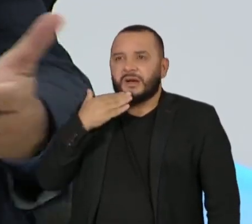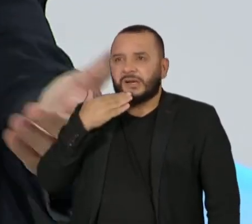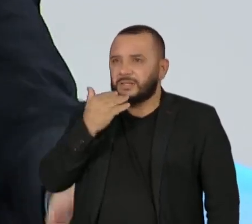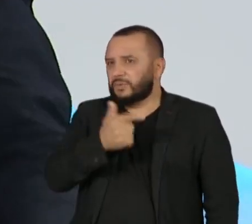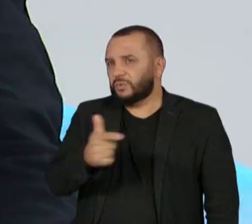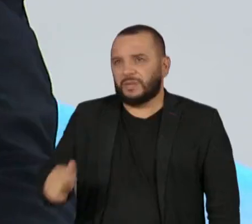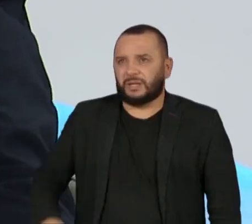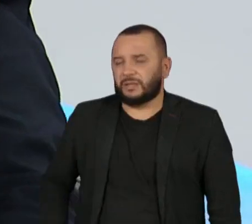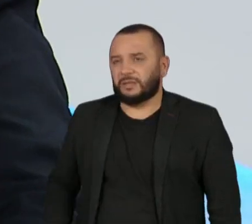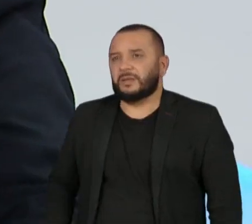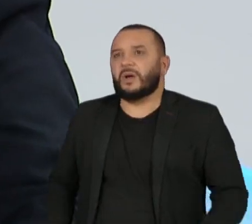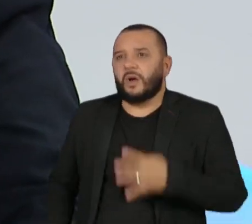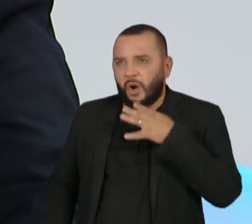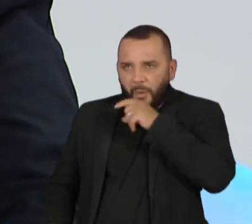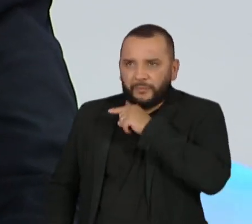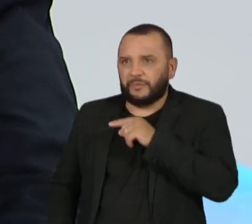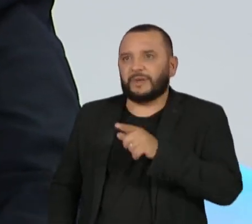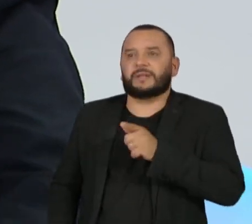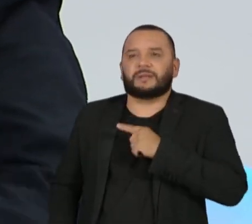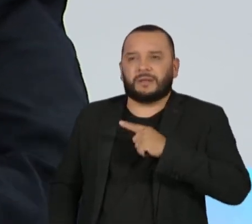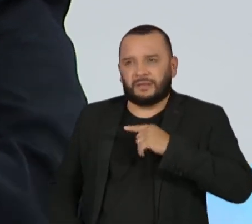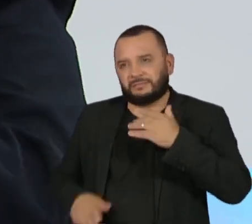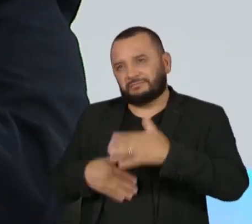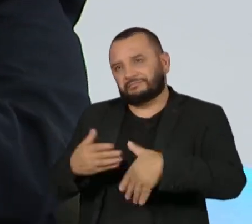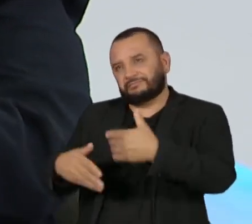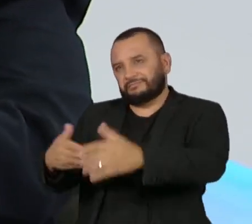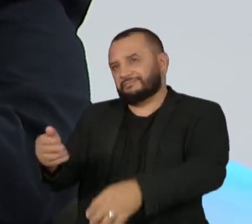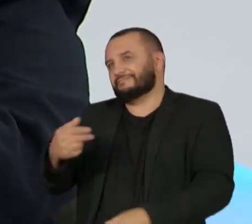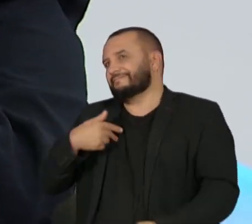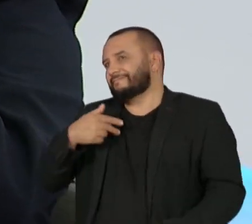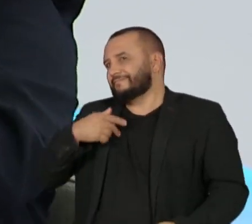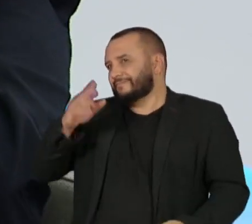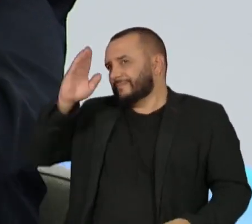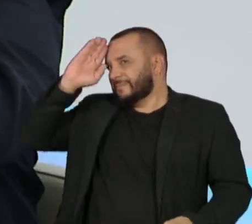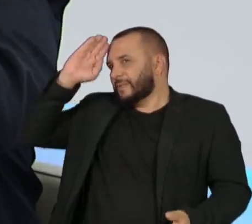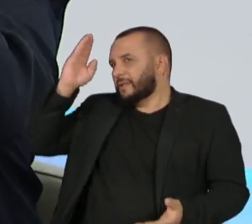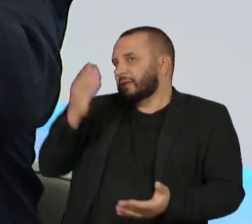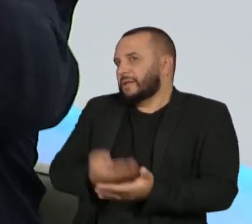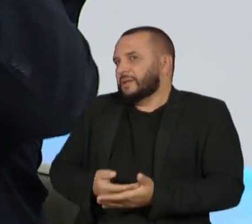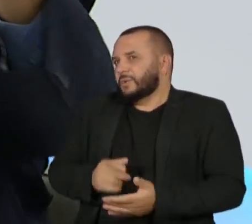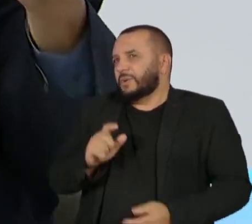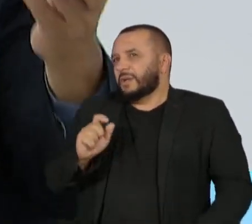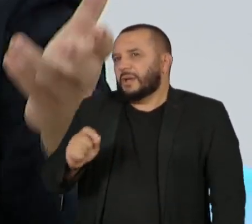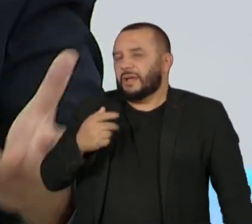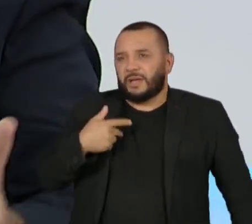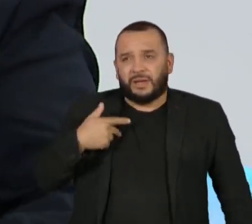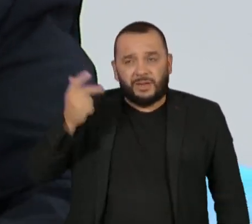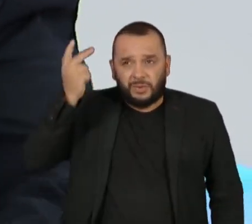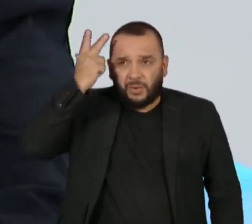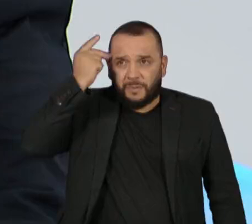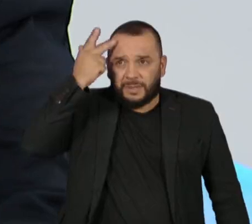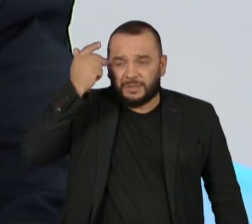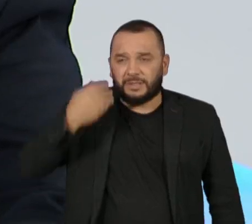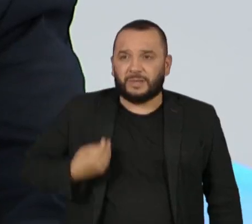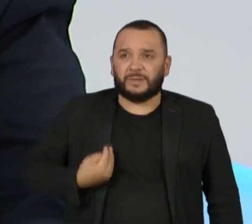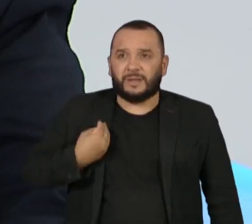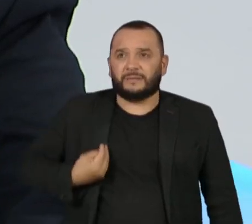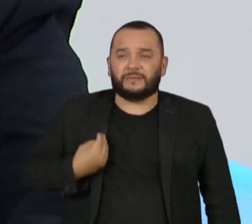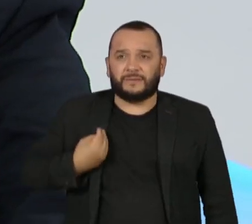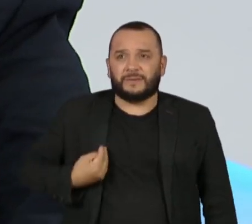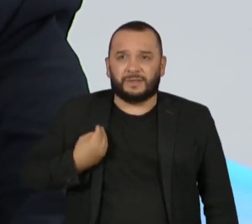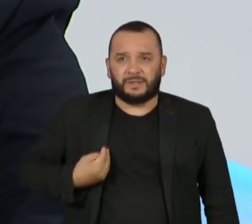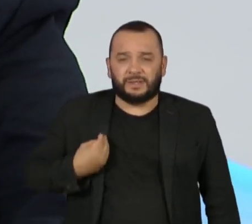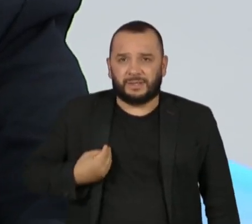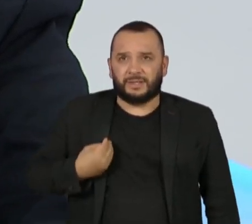e, obviamente, terá um desfecho. Eu creio, Vera, que a normalização da vida institucional do país